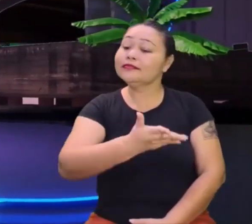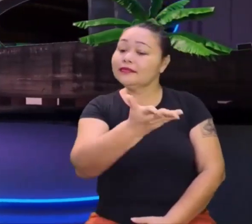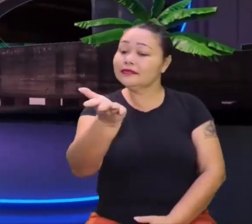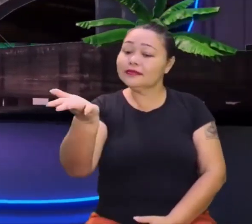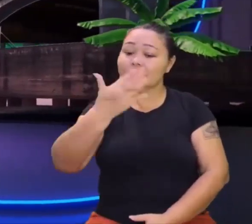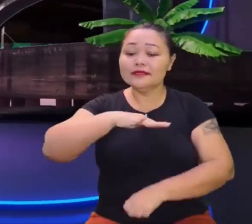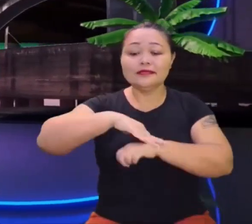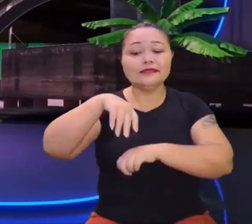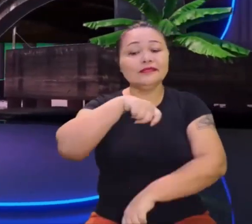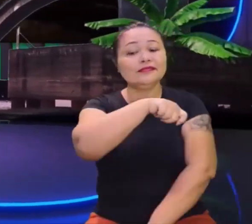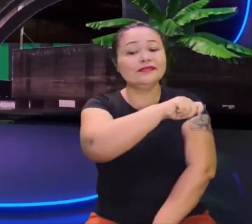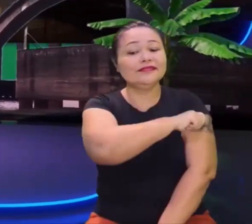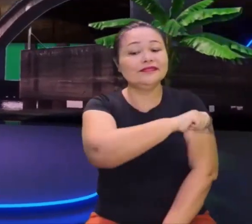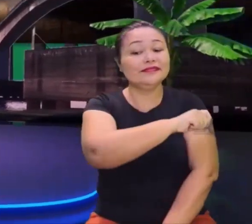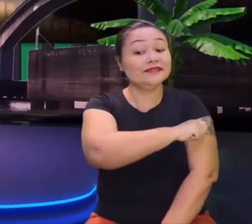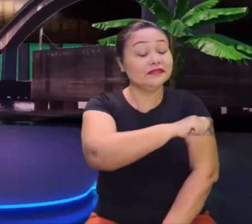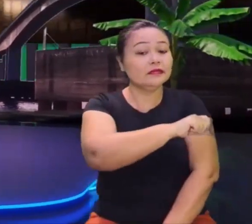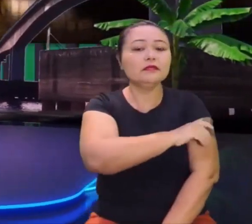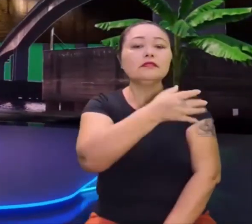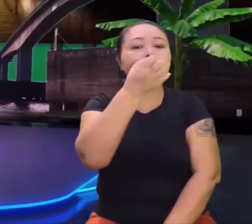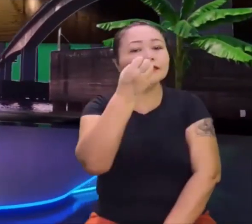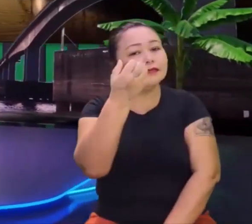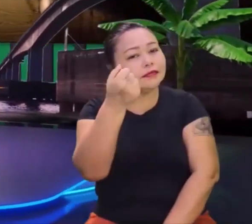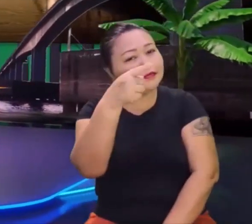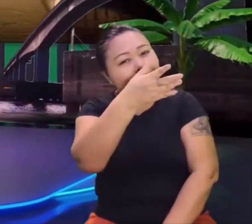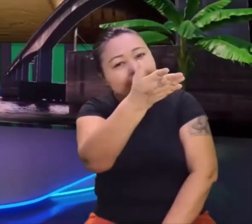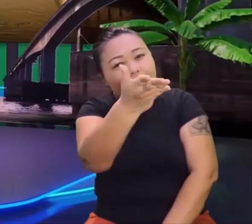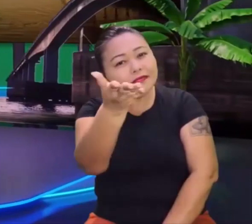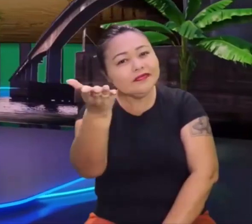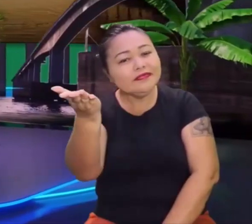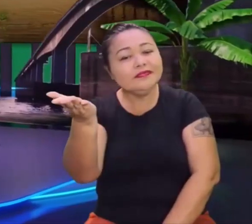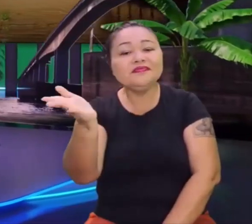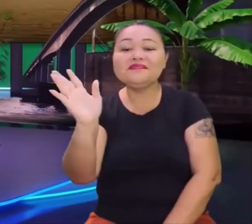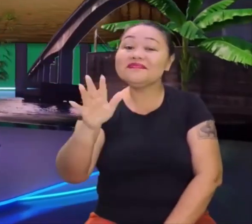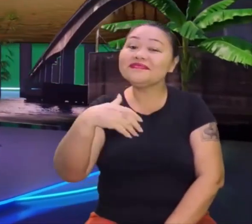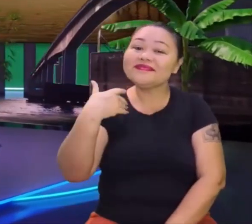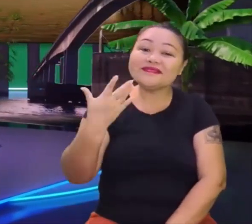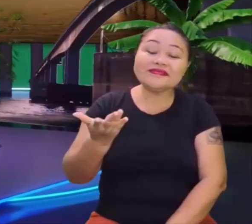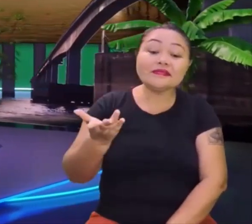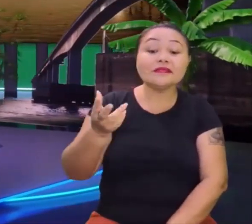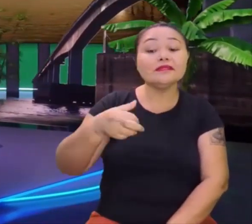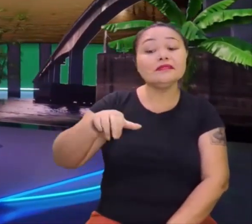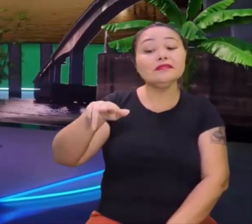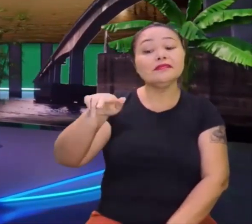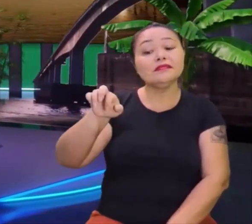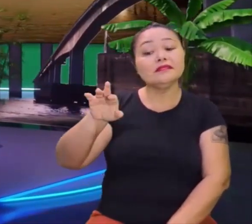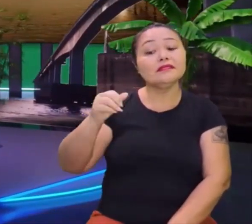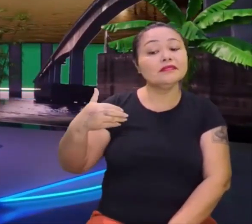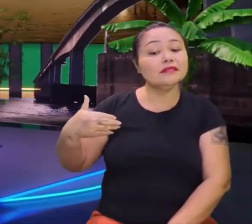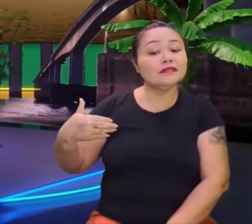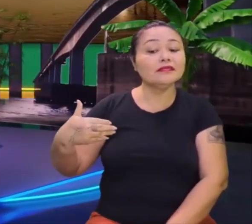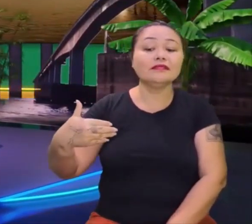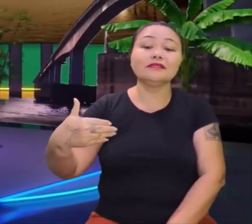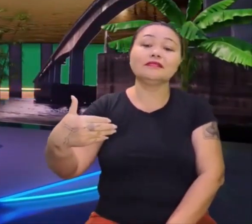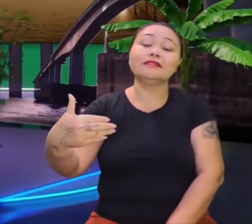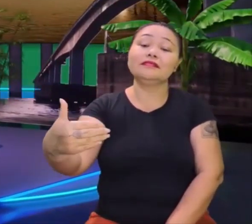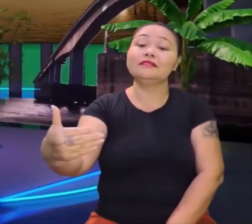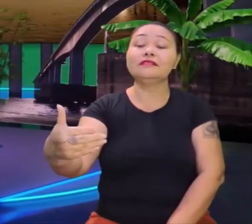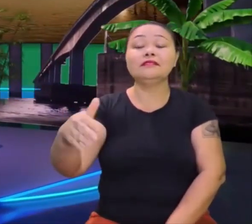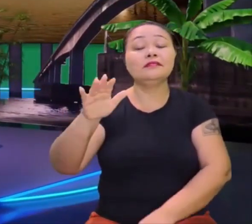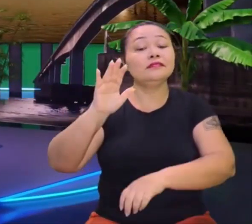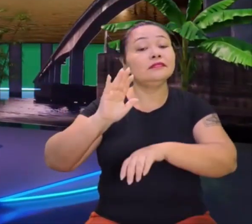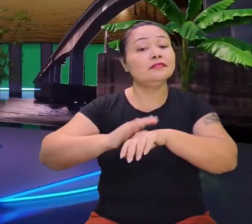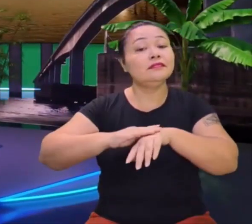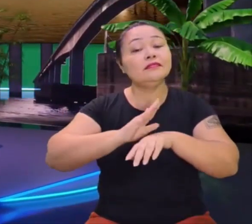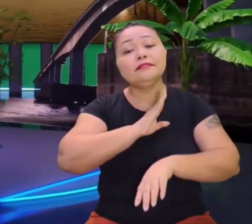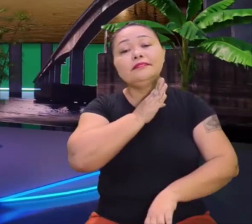E aí, meus queridos alunos, tudo bem com vocês? Olha só, Rogério, iniciando aí